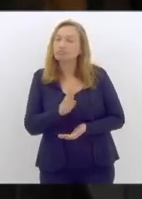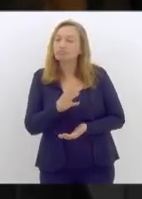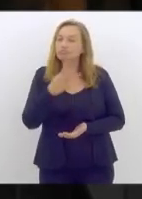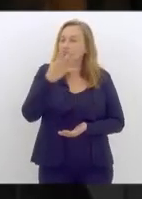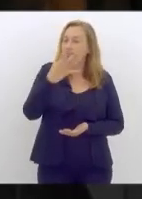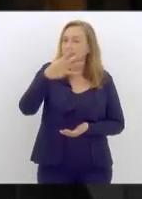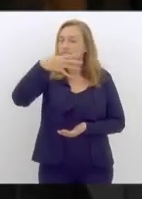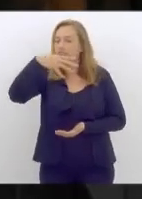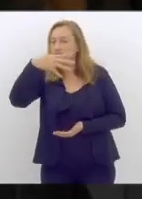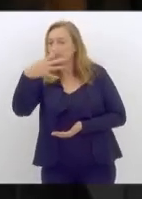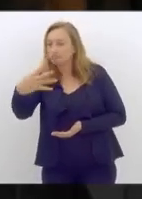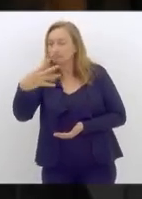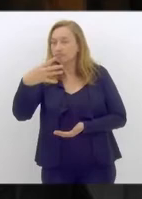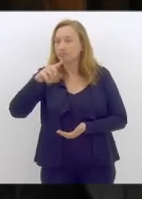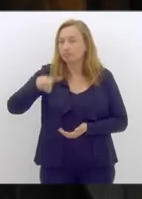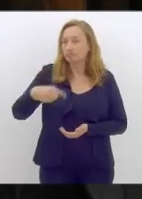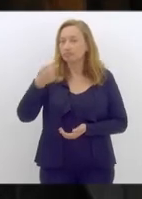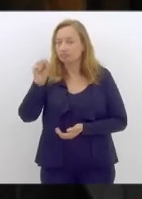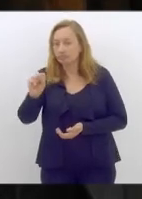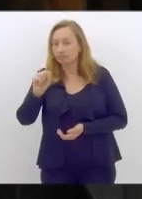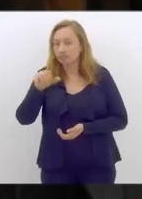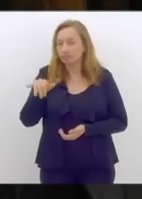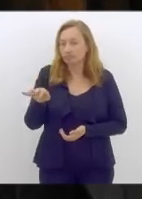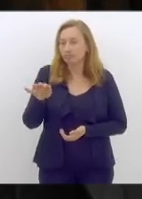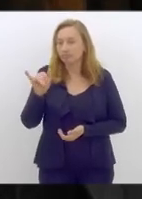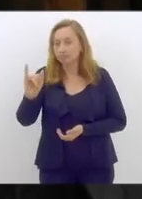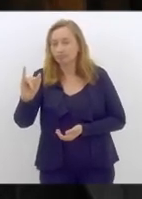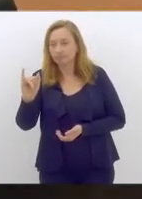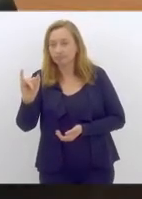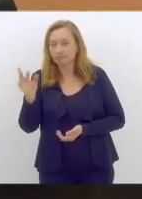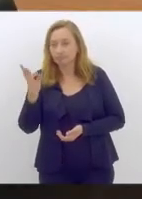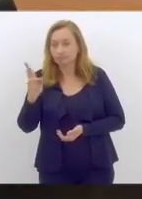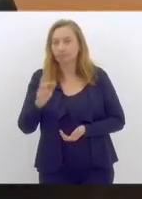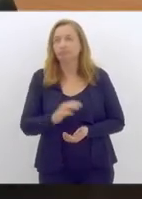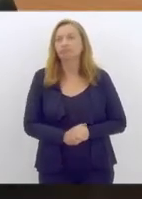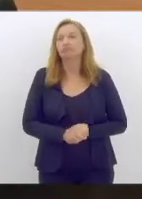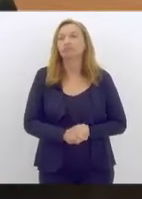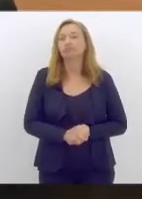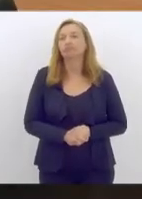de 44,8 bilhões de reais